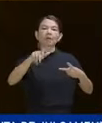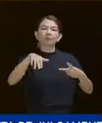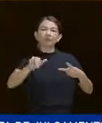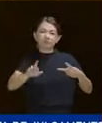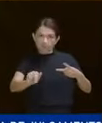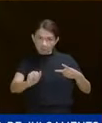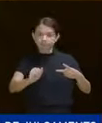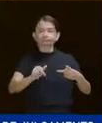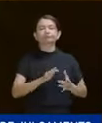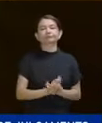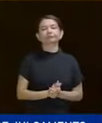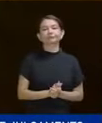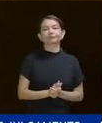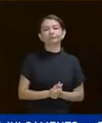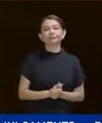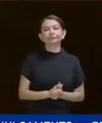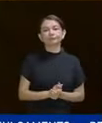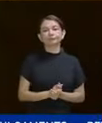das Neves.